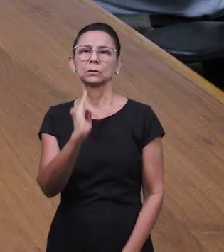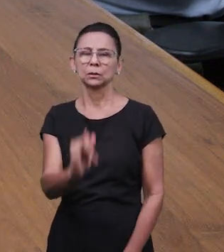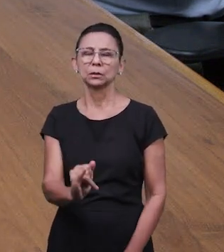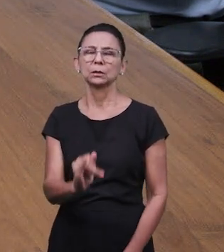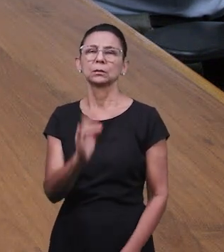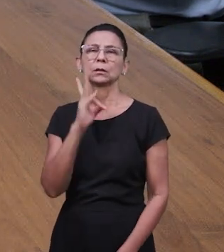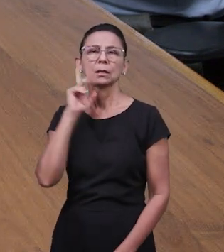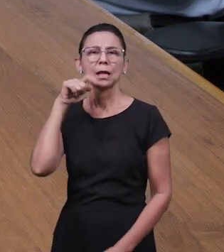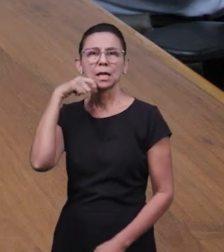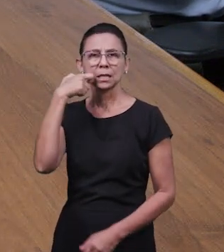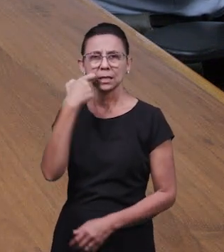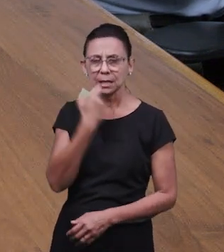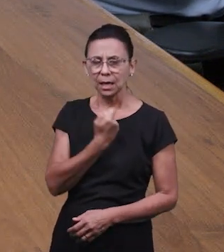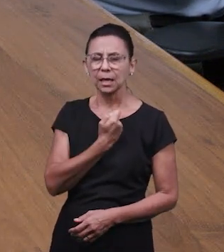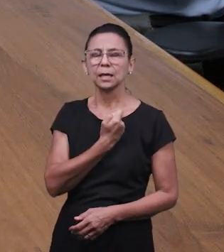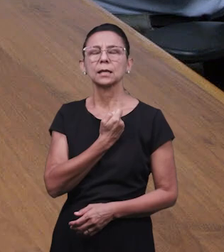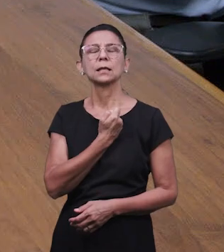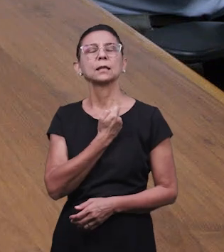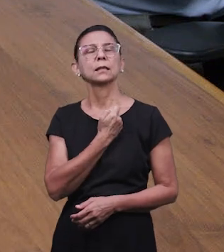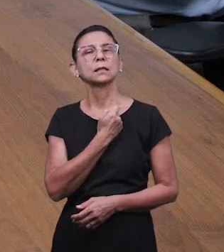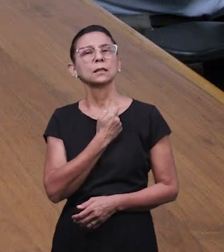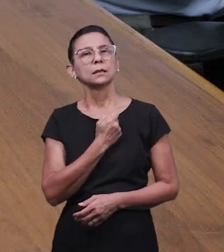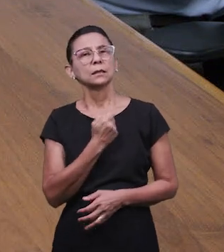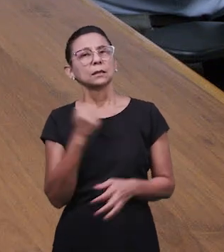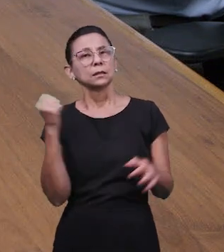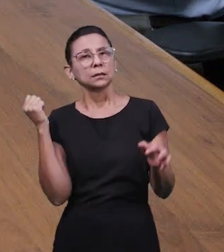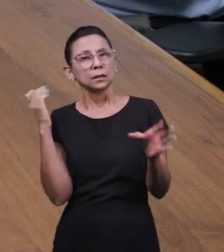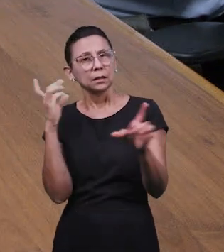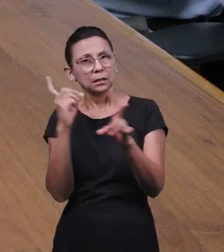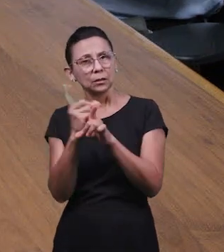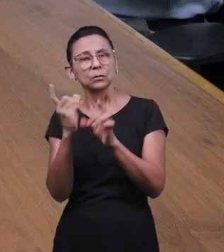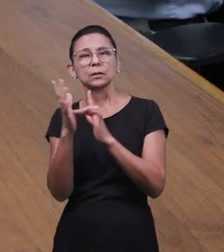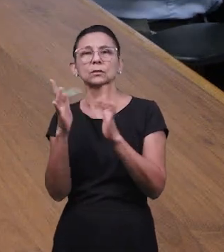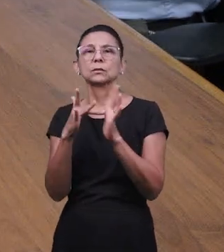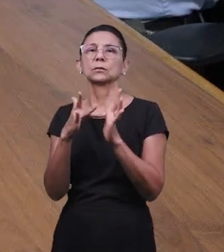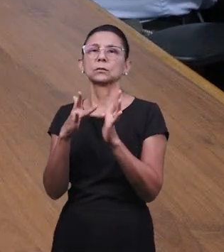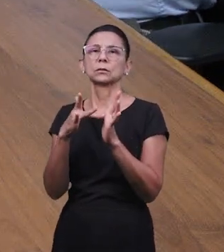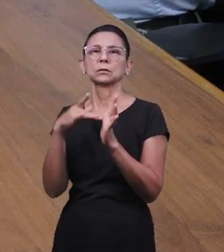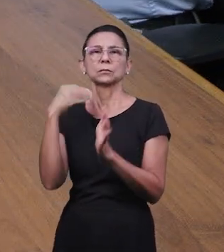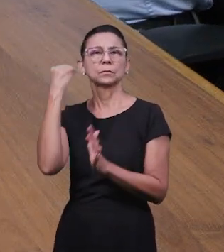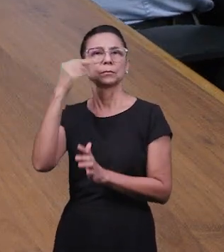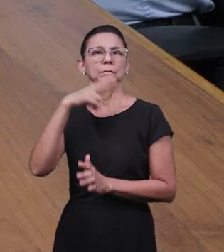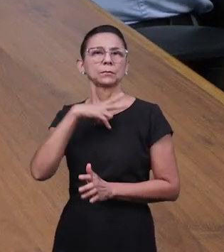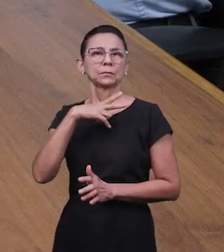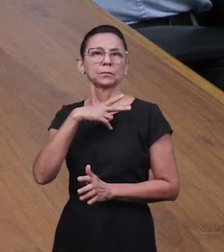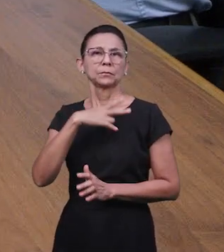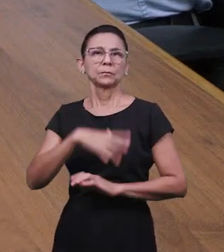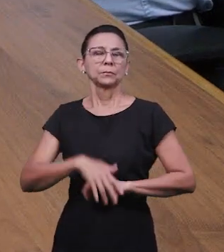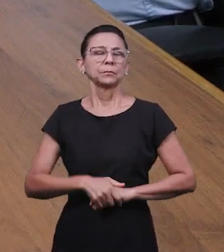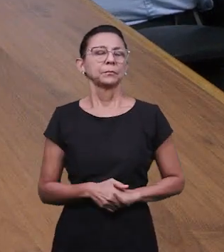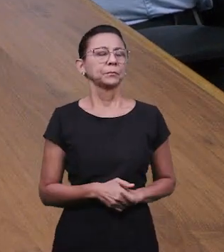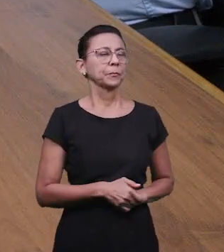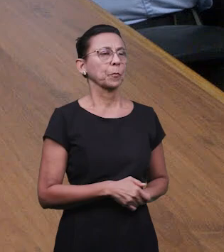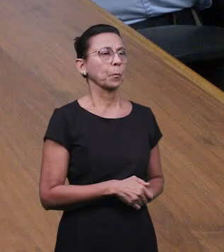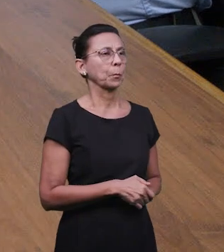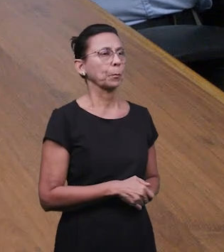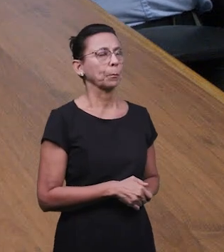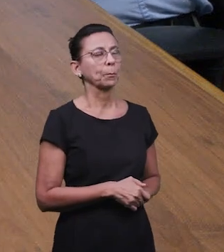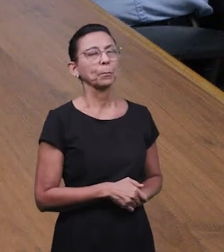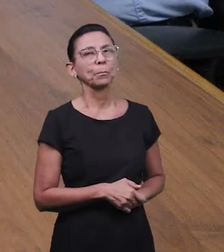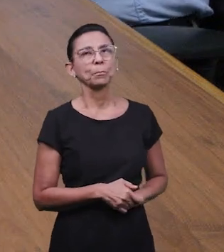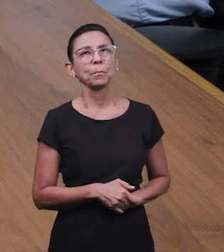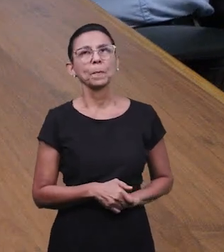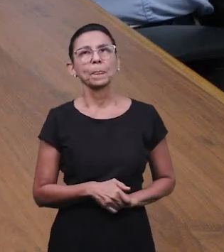Jesus partindo o pão. Encontrando com ele primeiro. Encontrando com ele. É experiência pessoal. É pessoal.